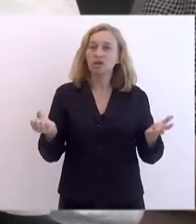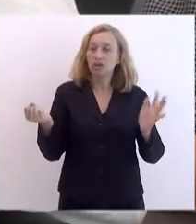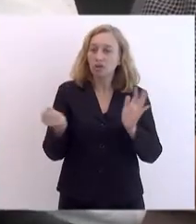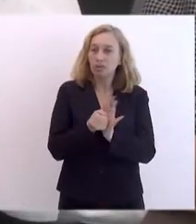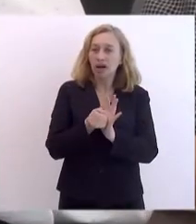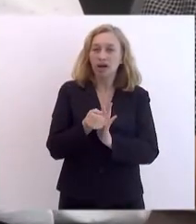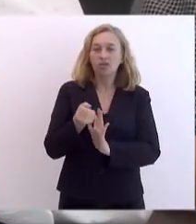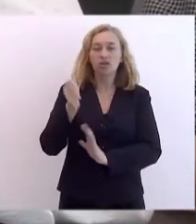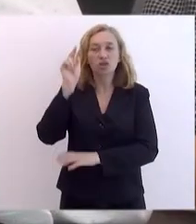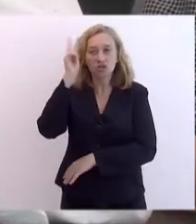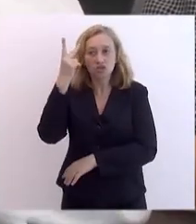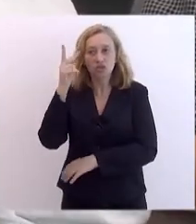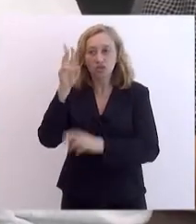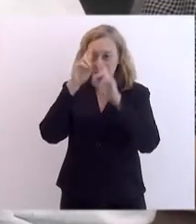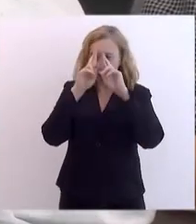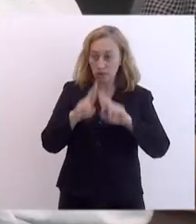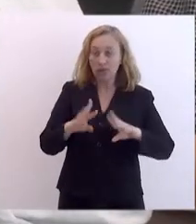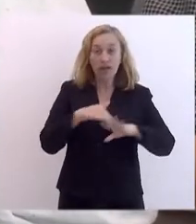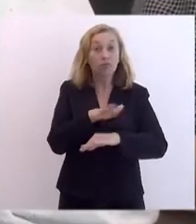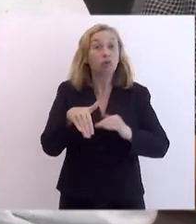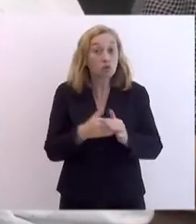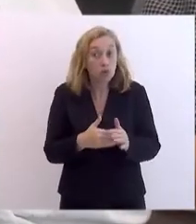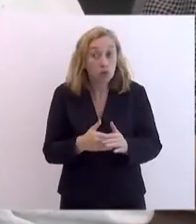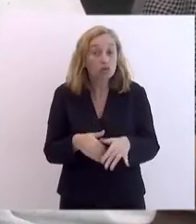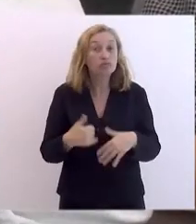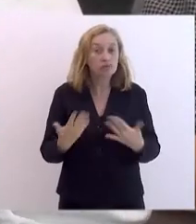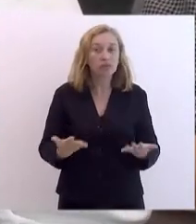essa comissão ser respeitada por todos, senão ela ia ser